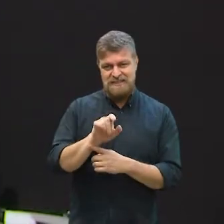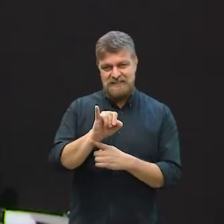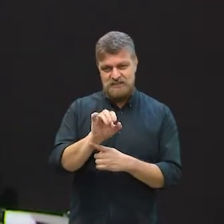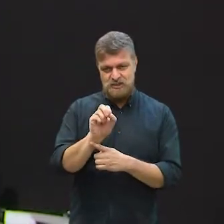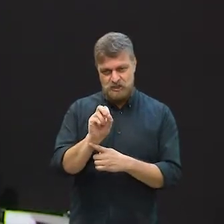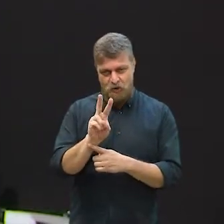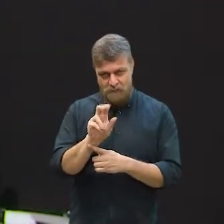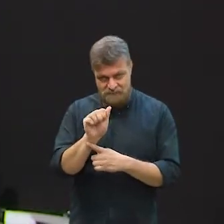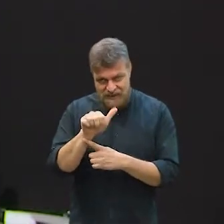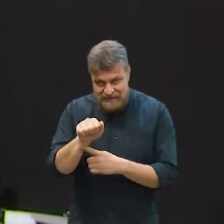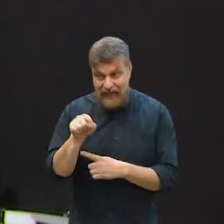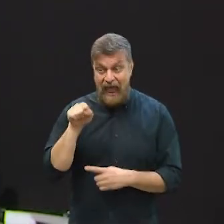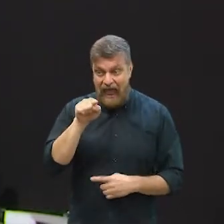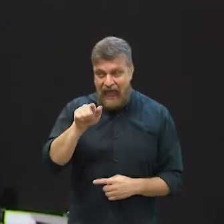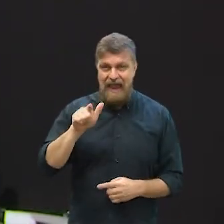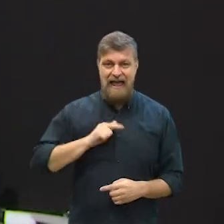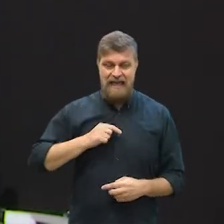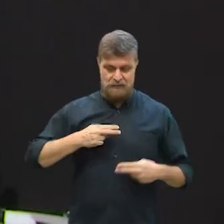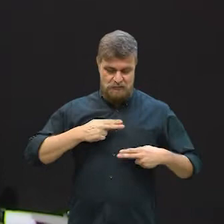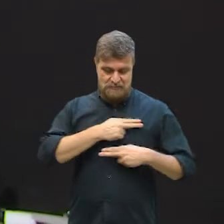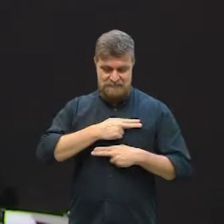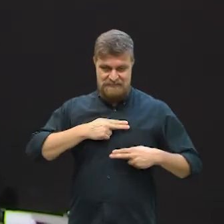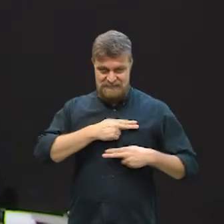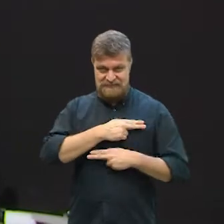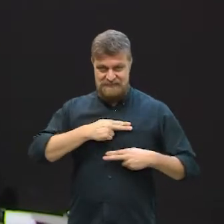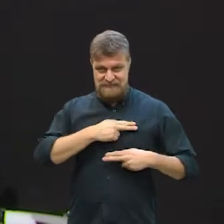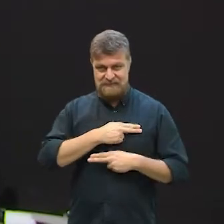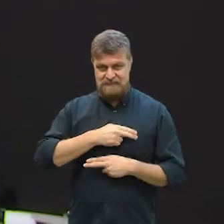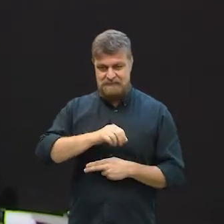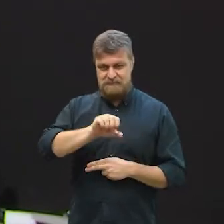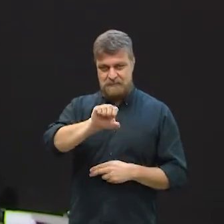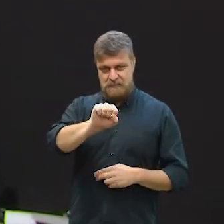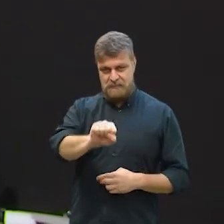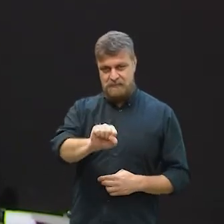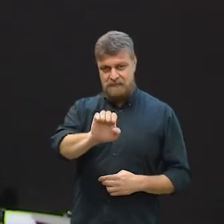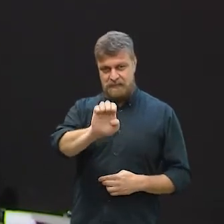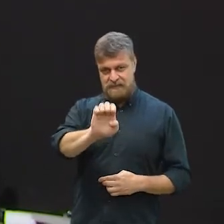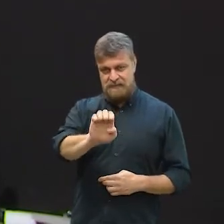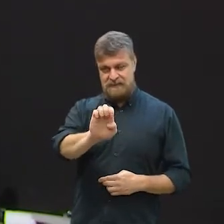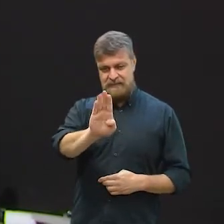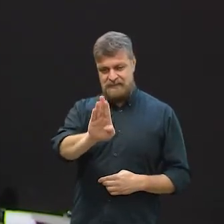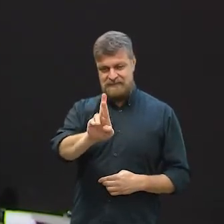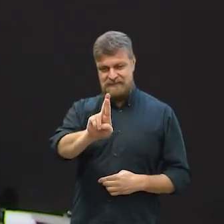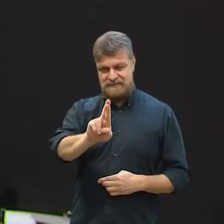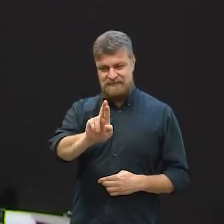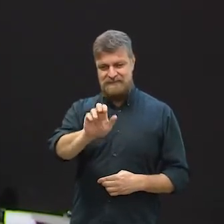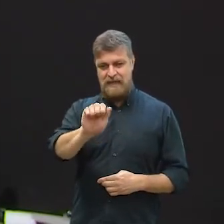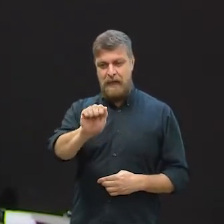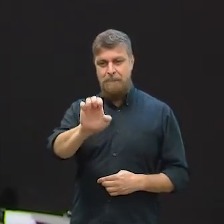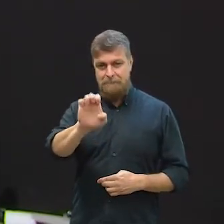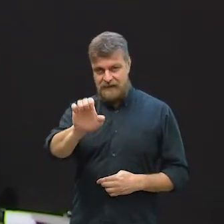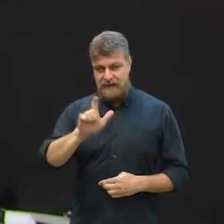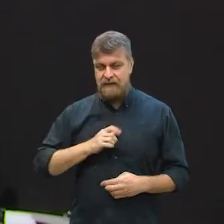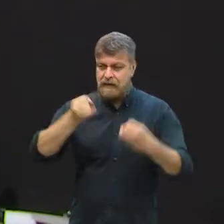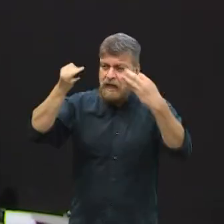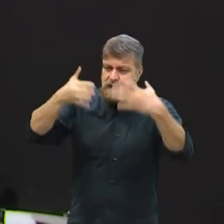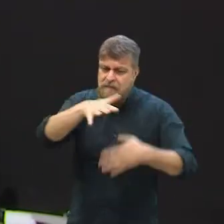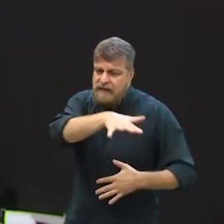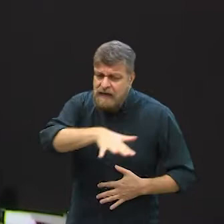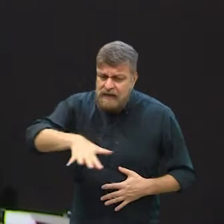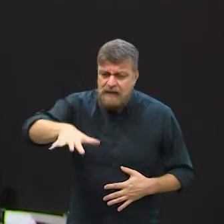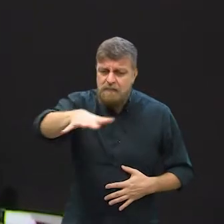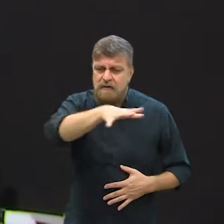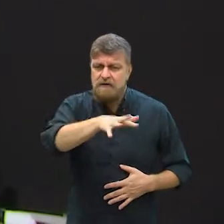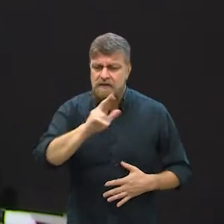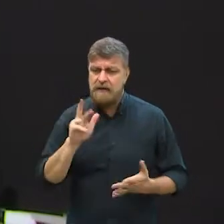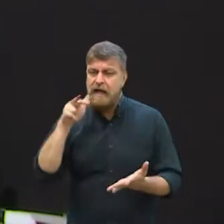porque é do Sebrae, novamente o Sebrae presente aqui no nosso programa. Giovana, fala um pouquinho desse mercado em que as pessoas